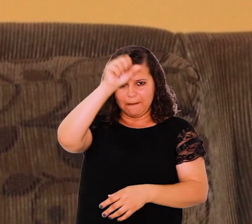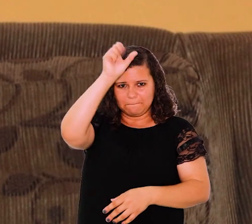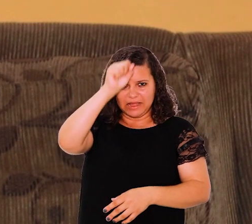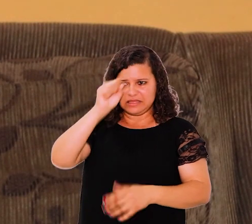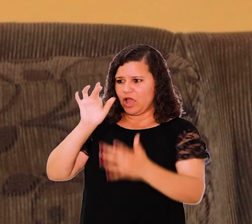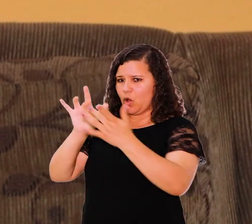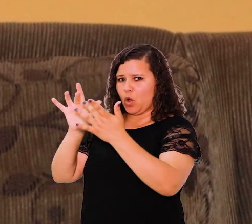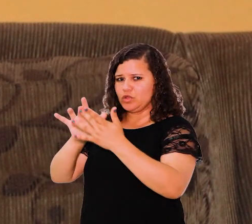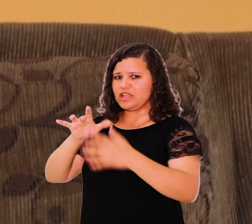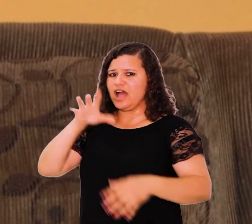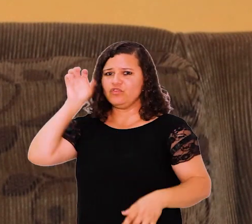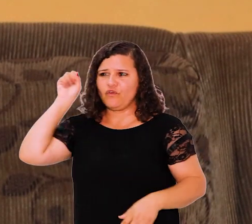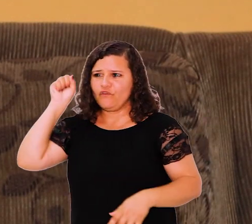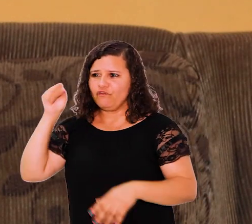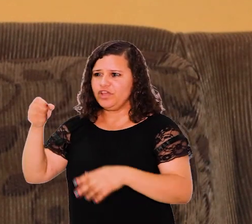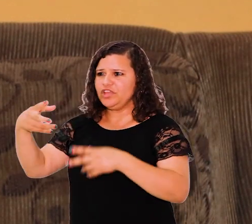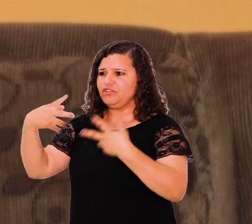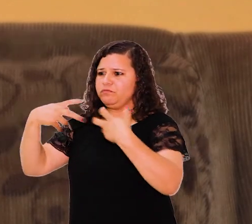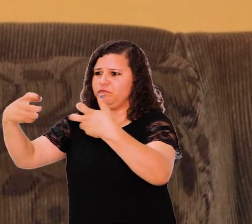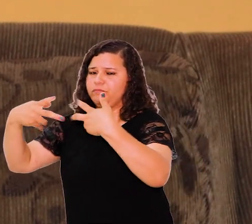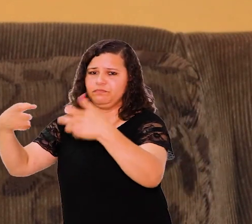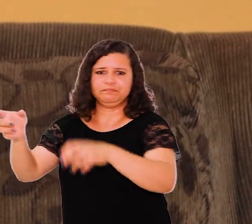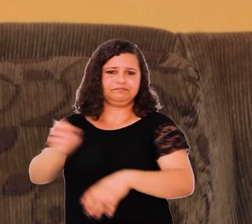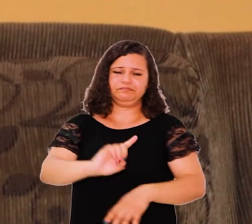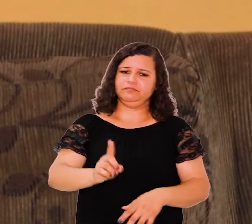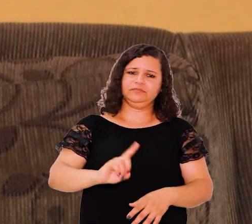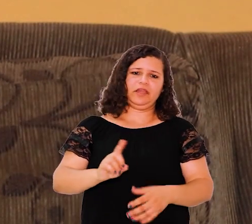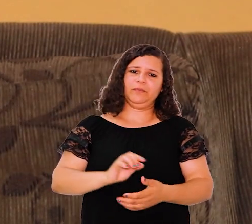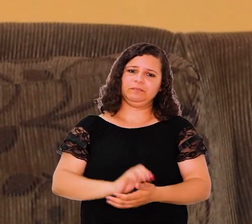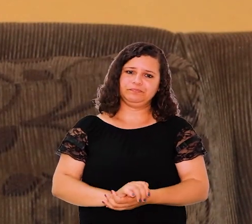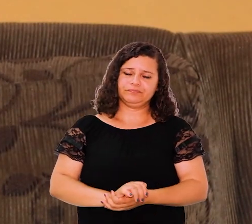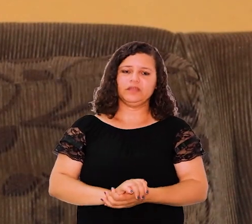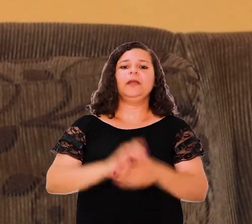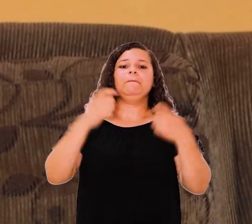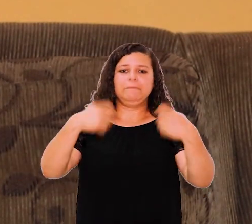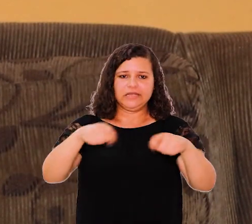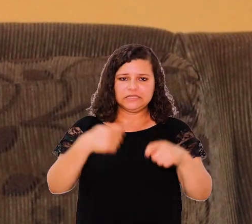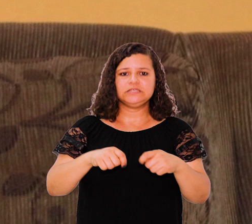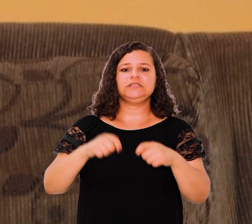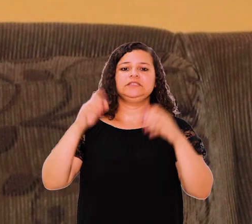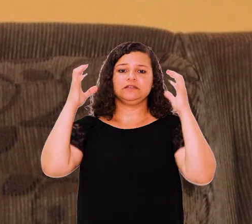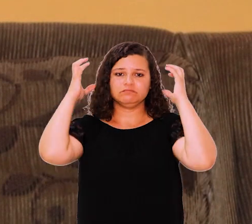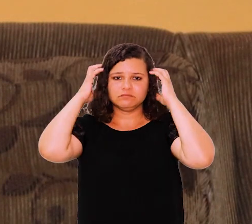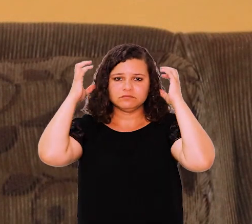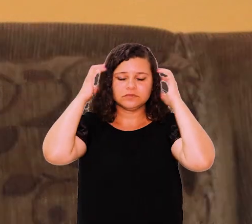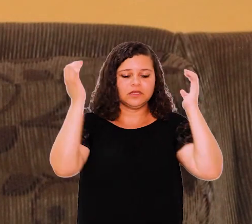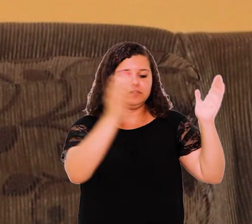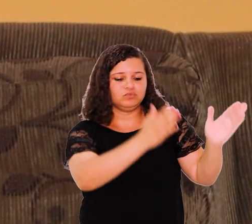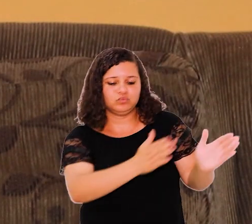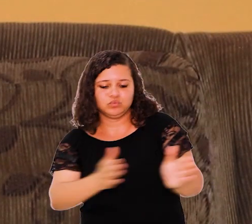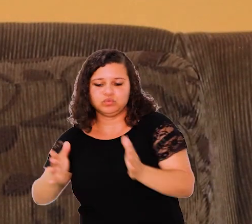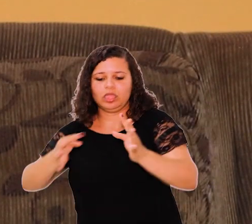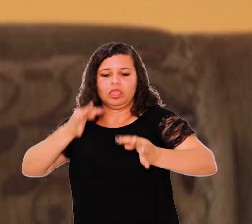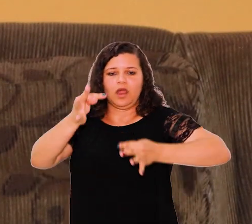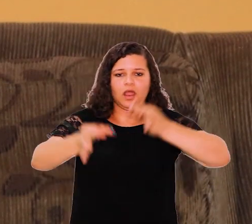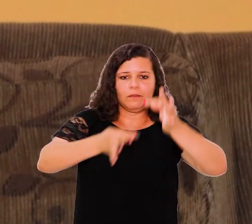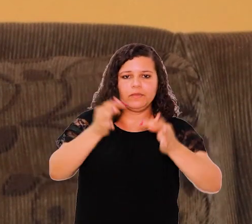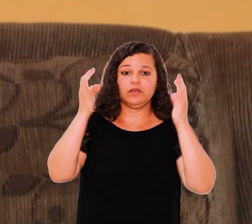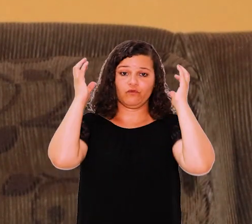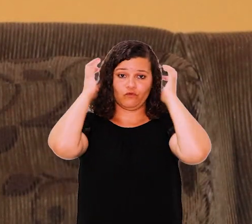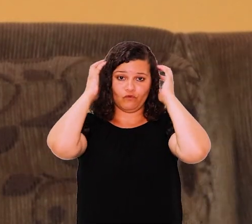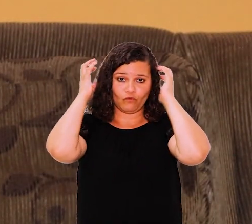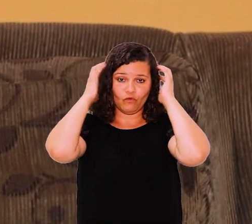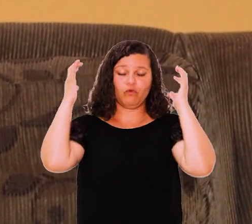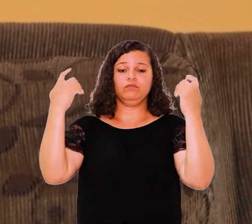simplesmente aprender só no contato com outras pessoas que já falam essa língua. Então ela precisa passar por um processo de terapia